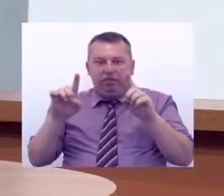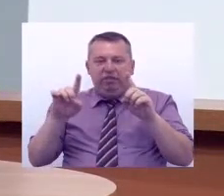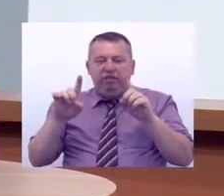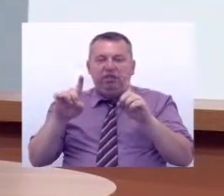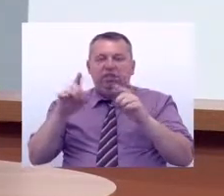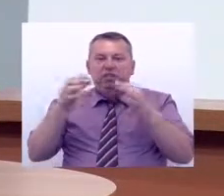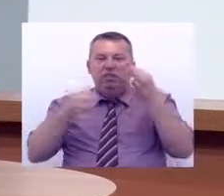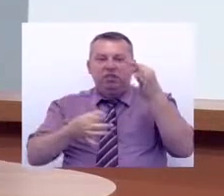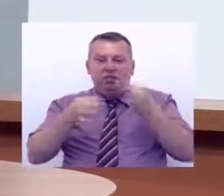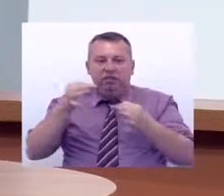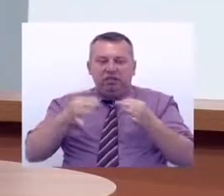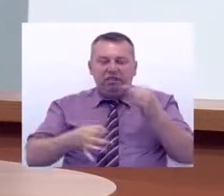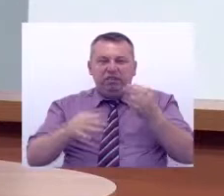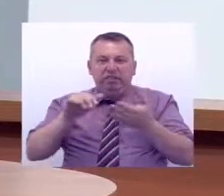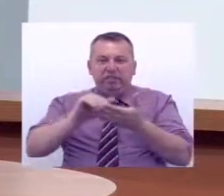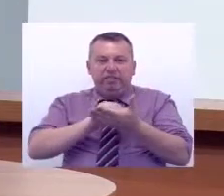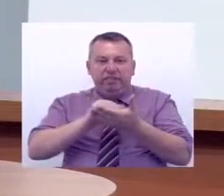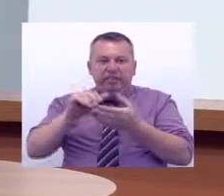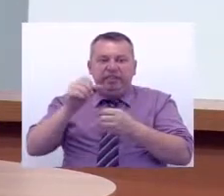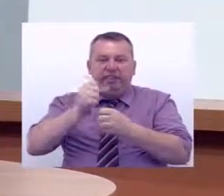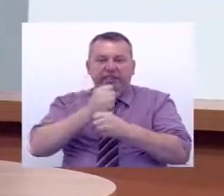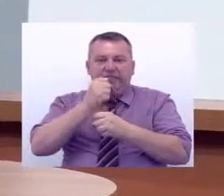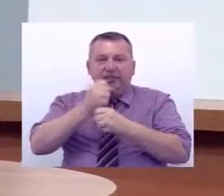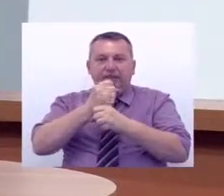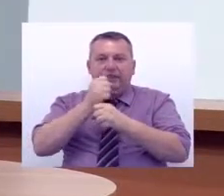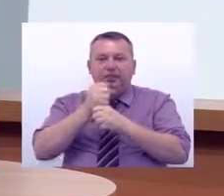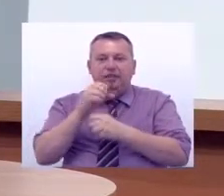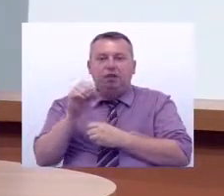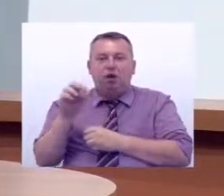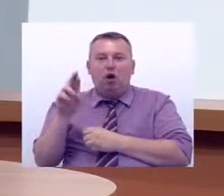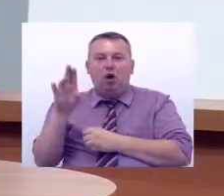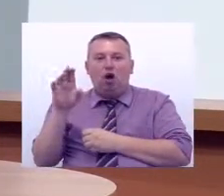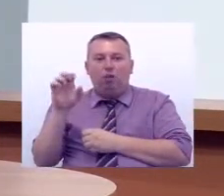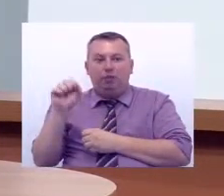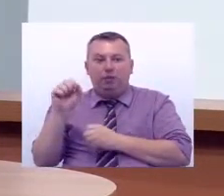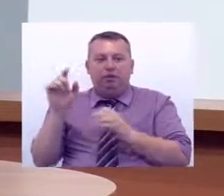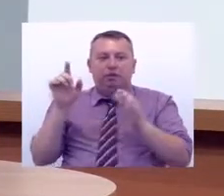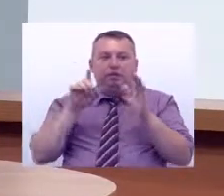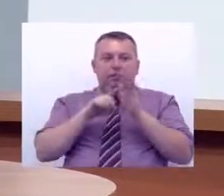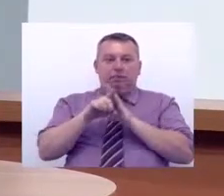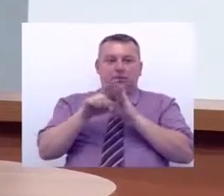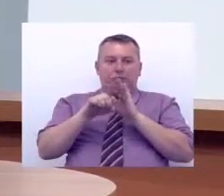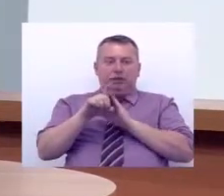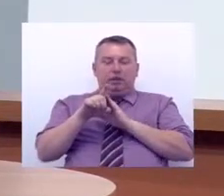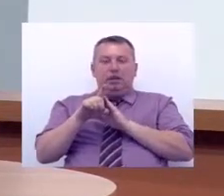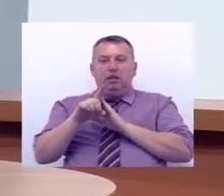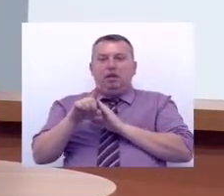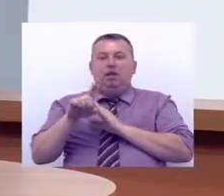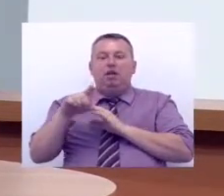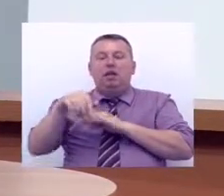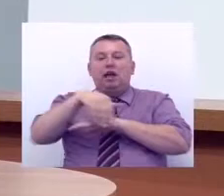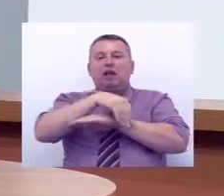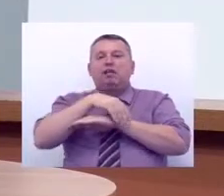Obras, eu questionei aqui sobre a questão da Estrada Velha Guarulhos-São Miguel.